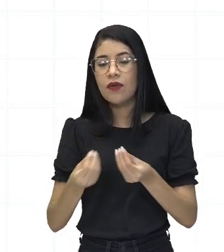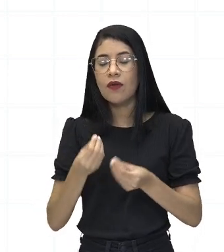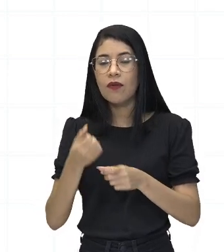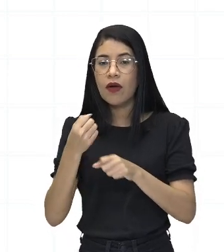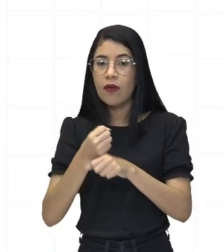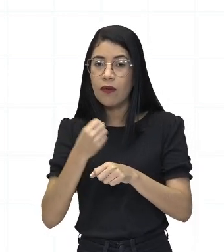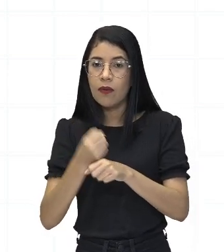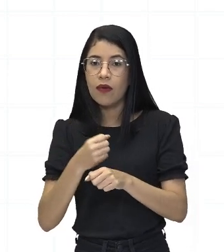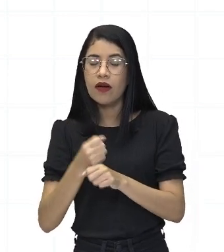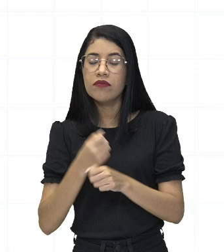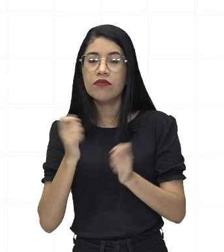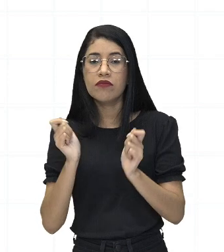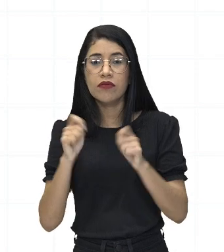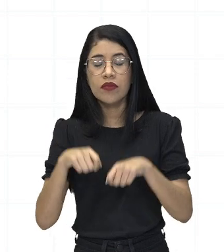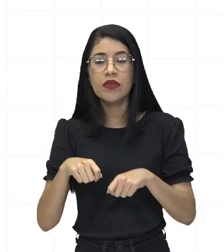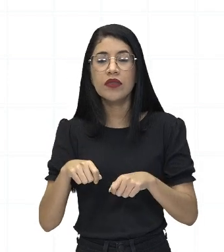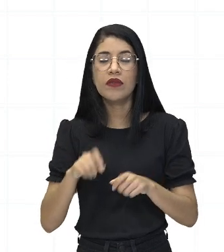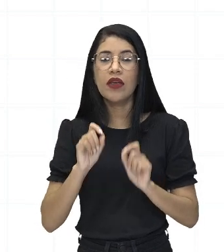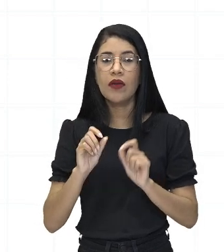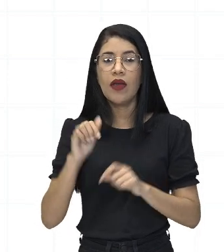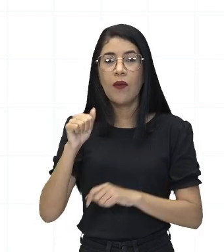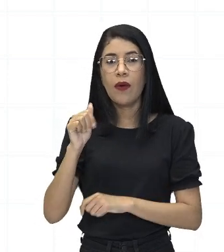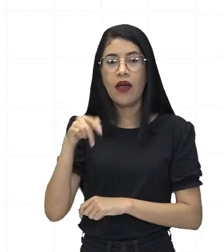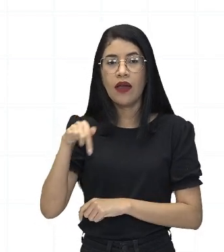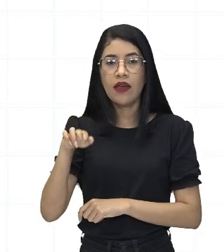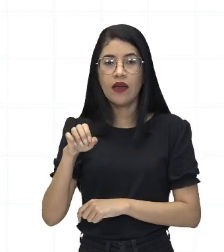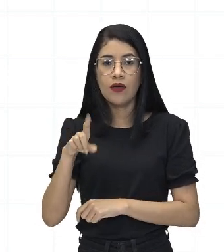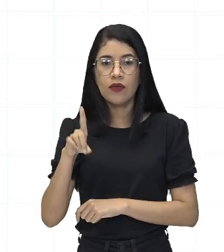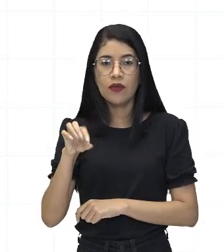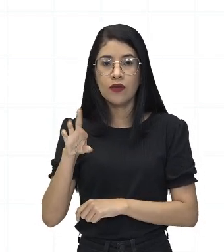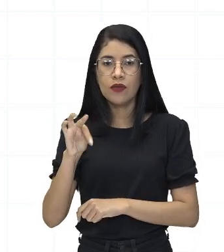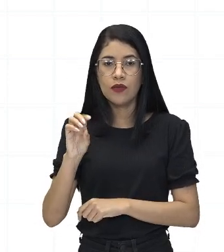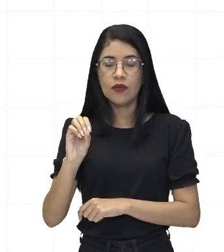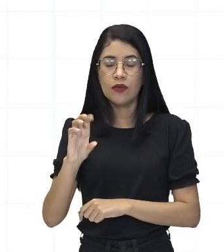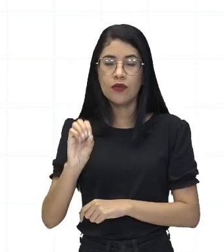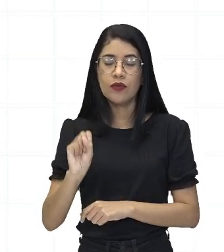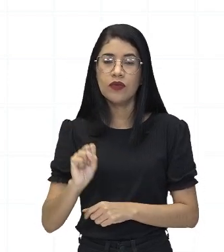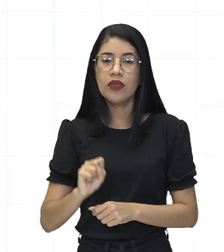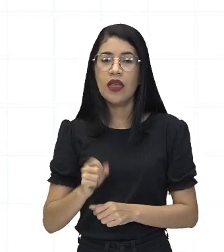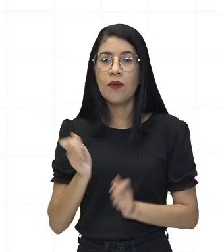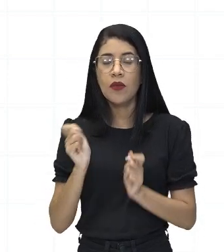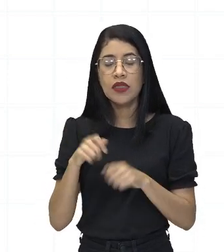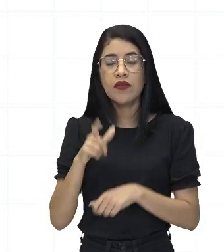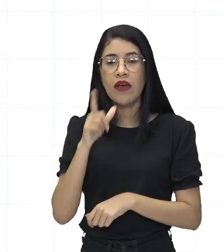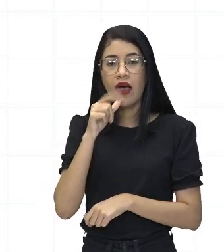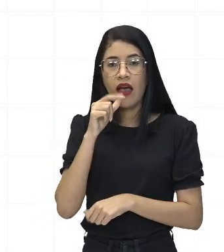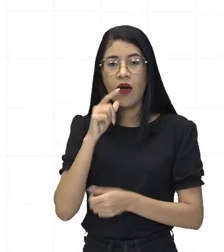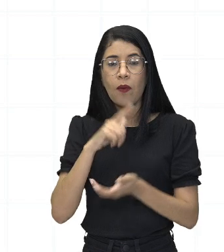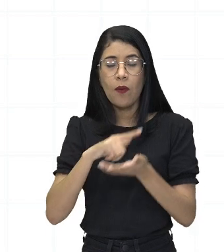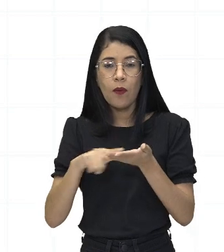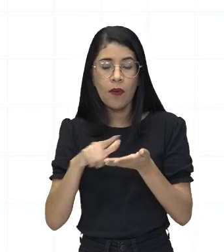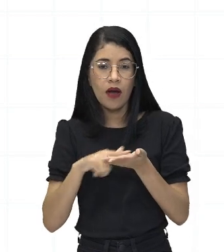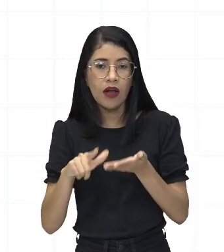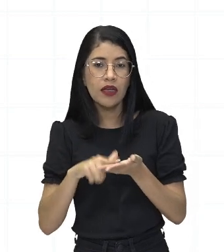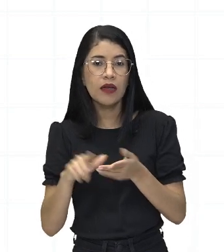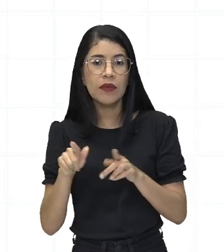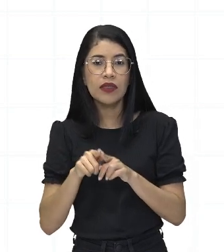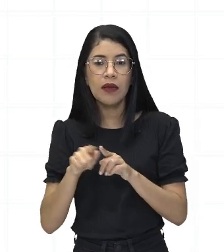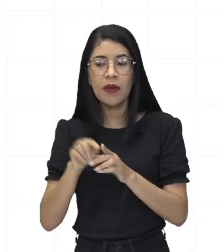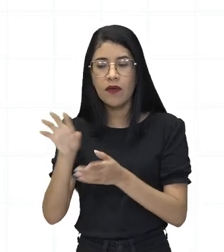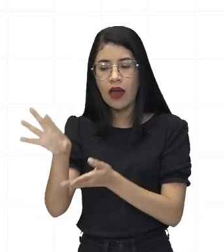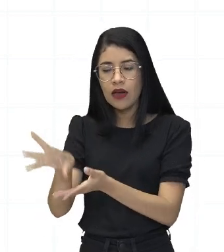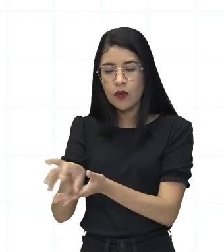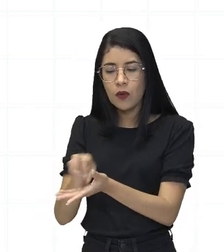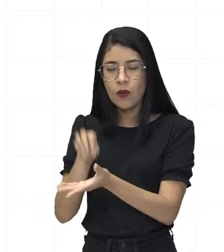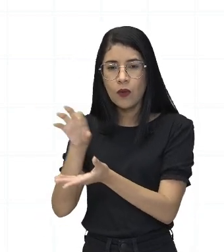construção, que é os aquedutos, que vai levar o quê? Vai levar água limpa, né, água das fontes que ficavam distante